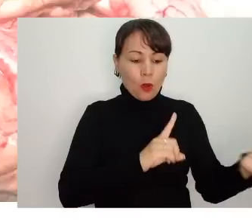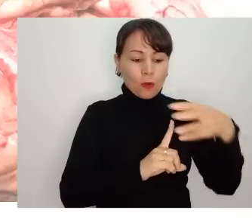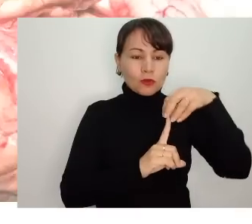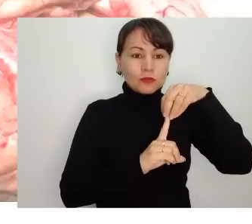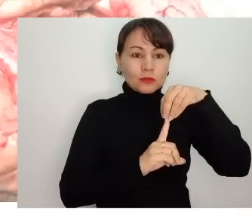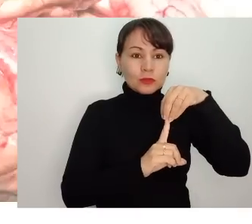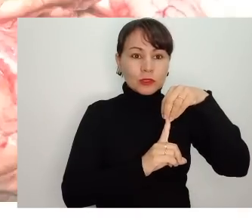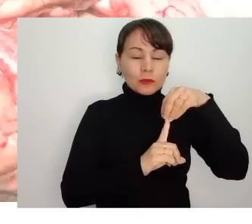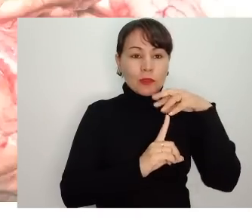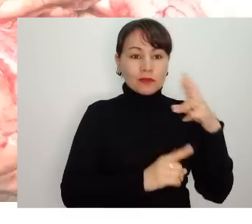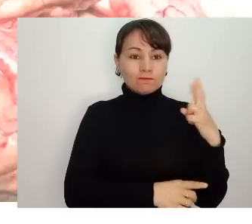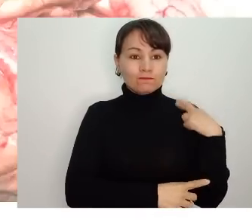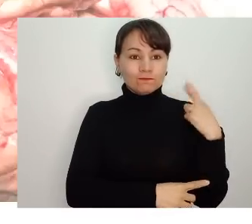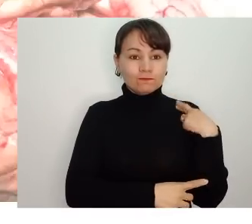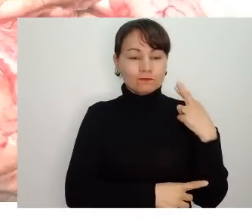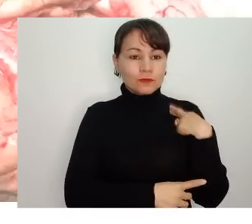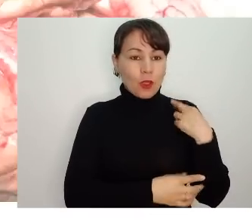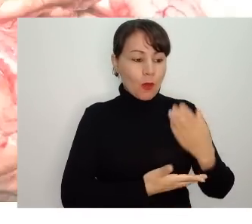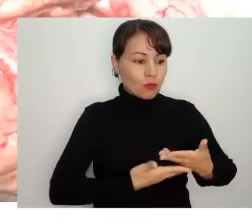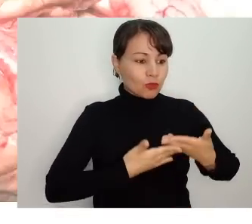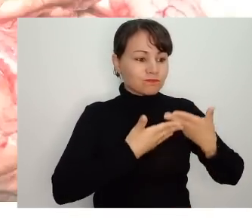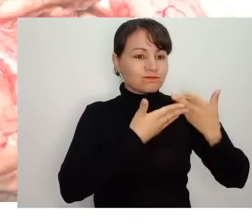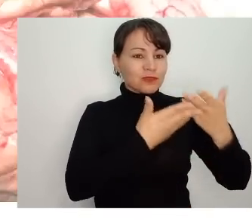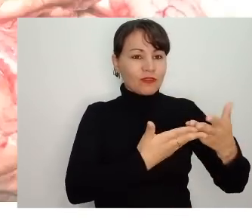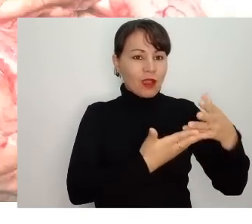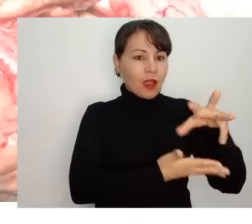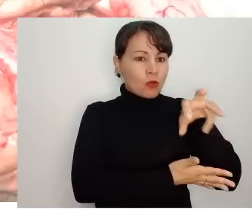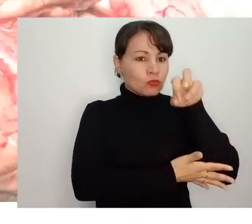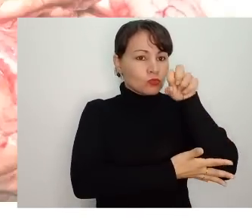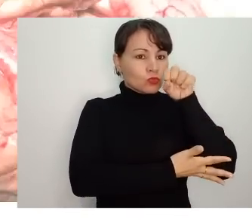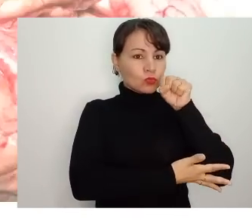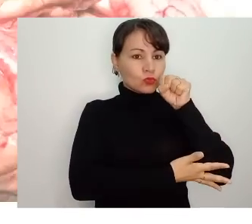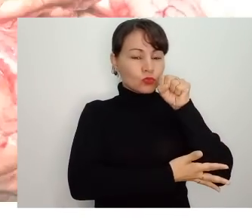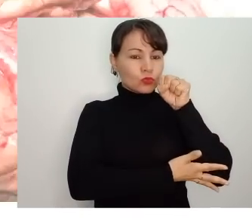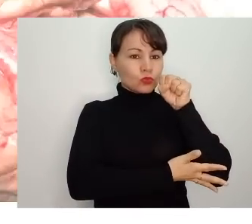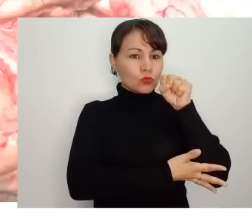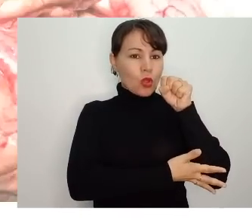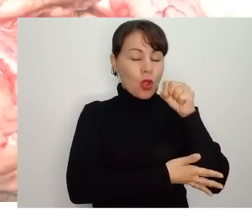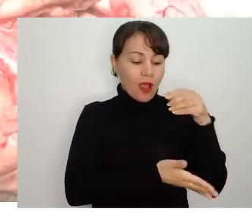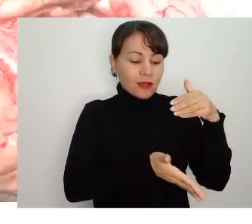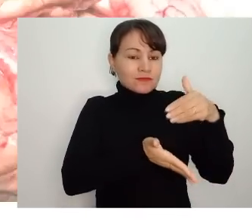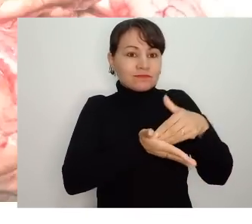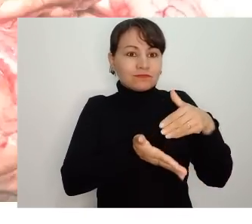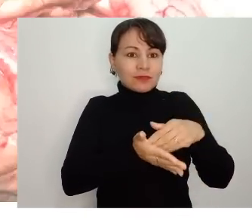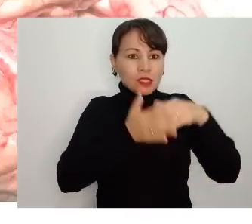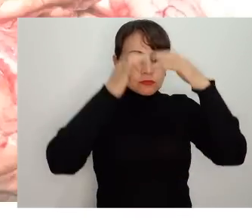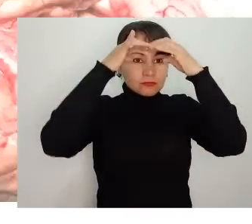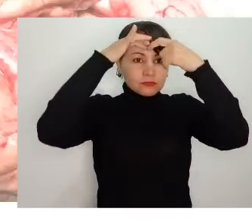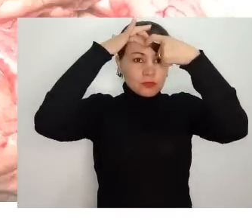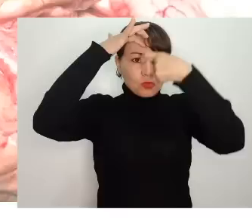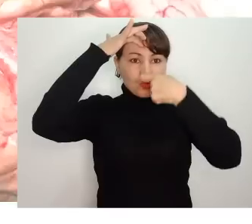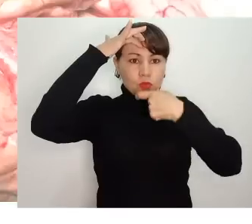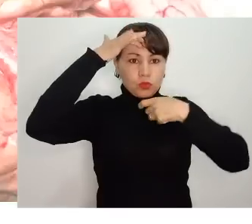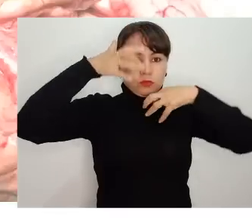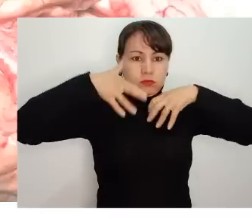principais que são responsáveis por levar esse oxigênio ao sistema nervoso